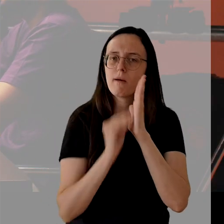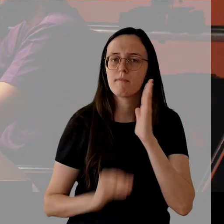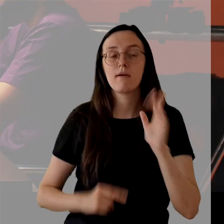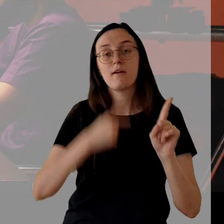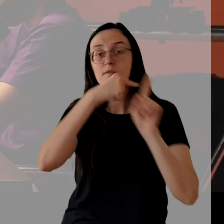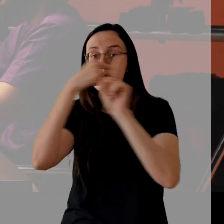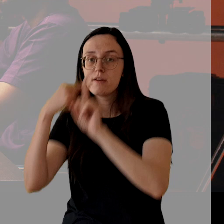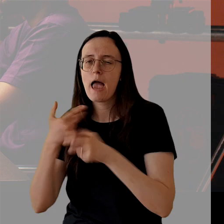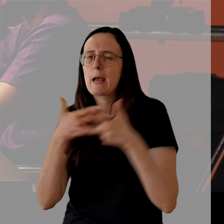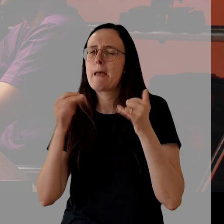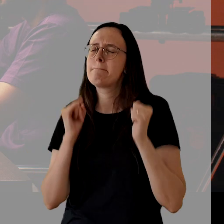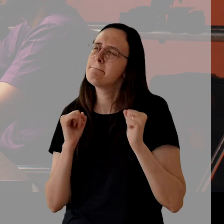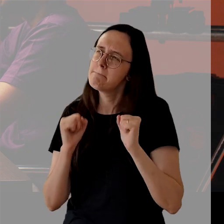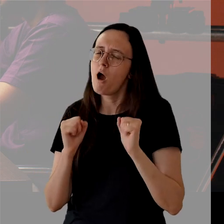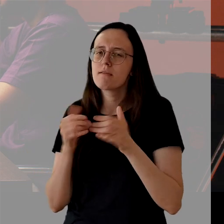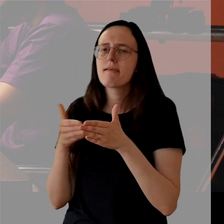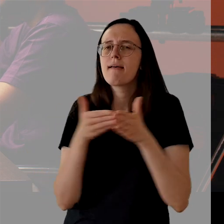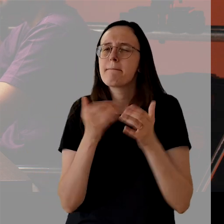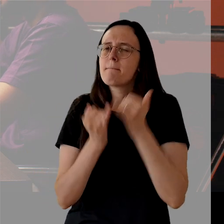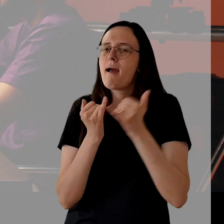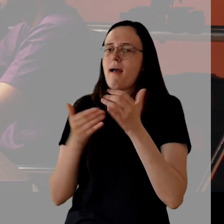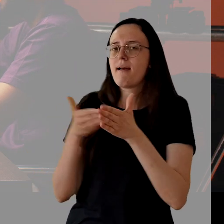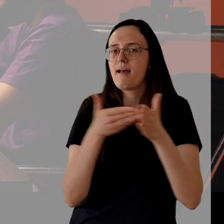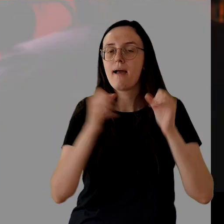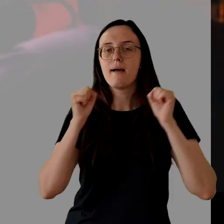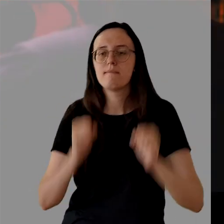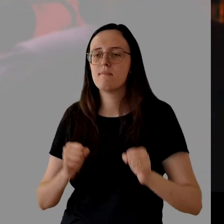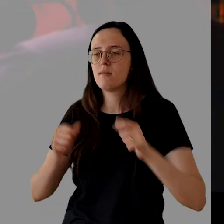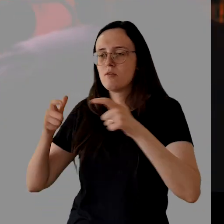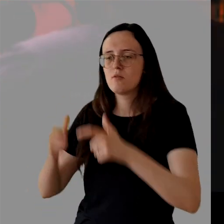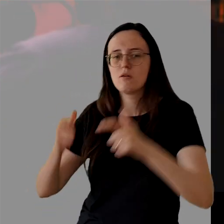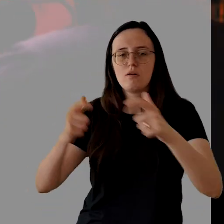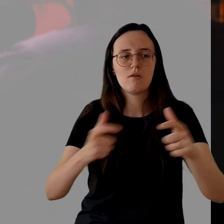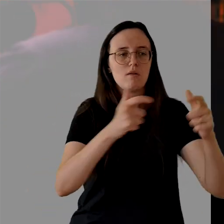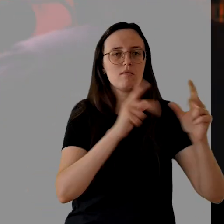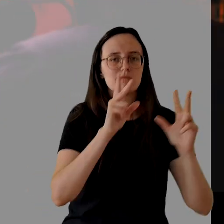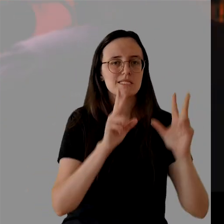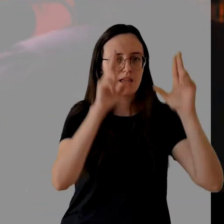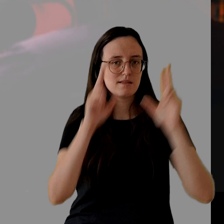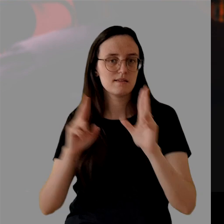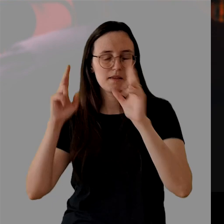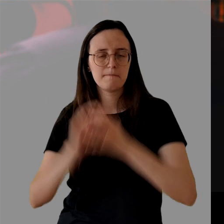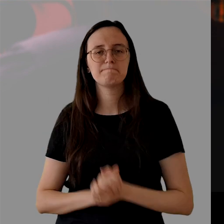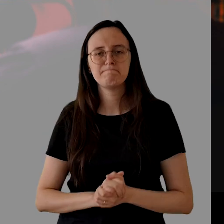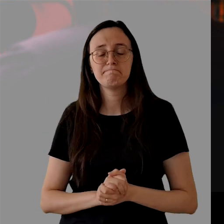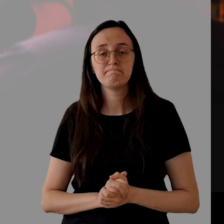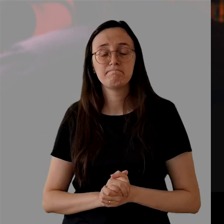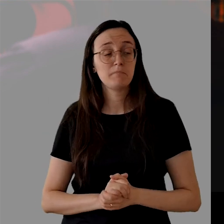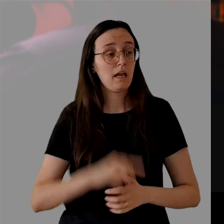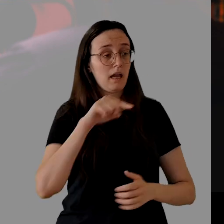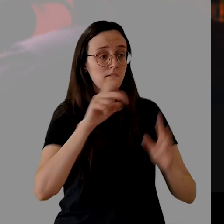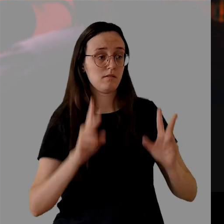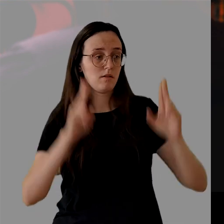vantagens ou empecilhos de cada situação, cada locação, cada cena. Essa parte só a captação do som